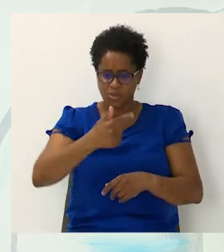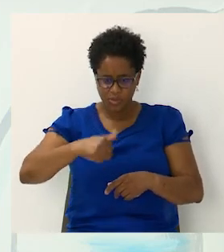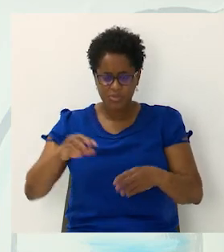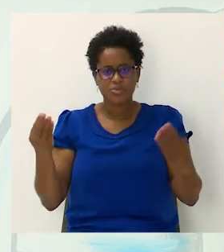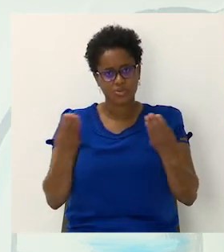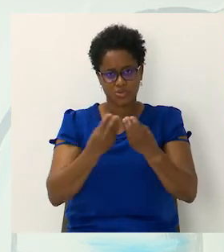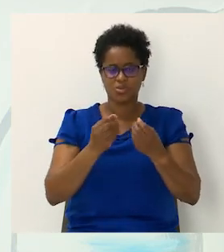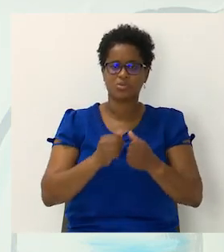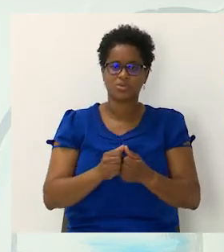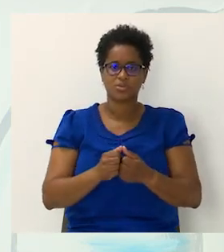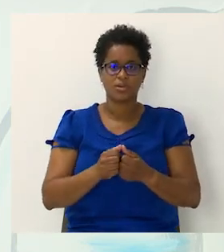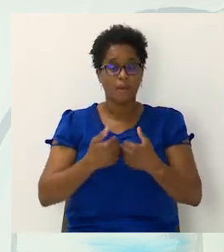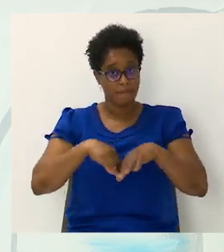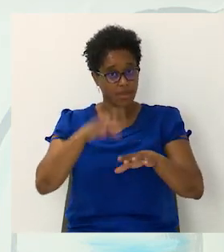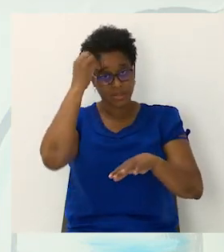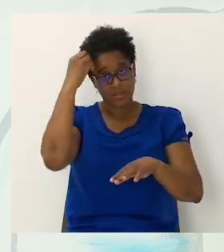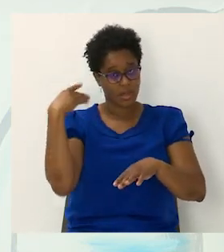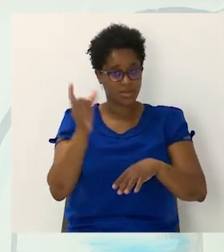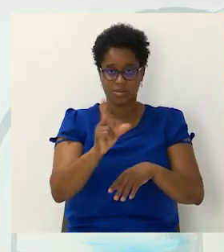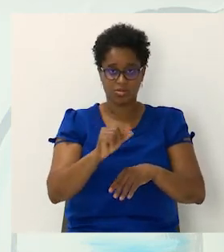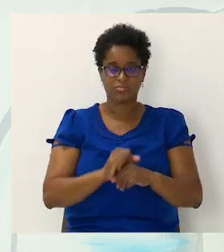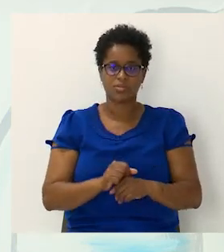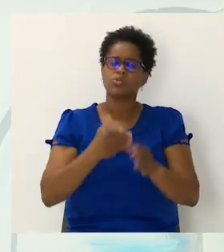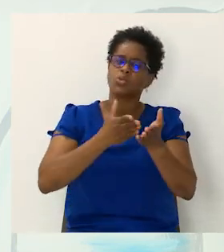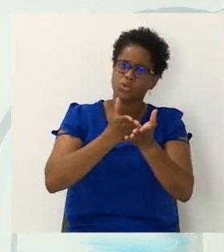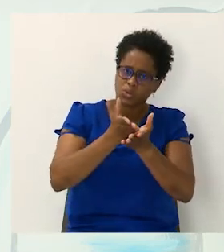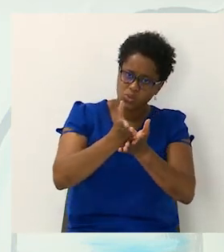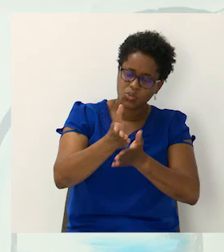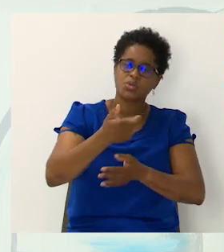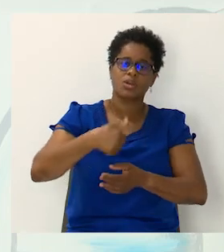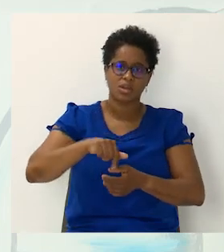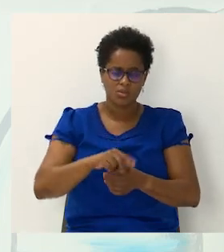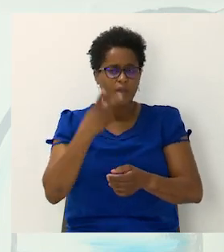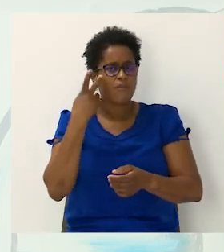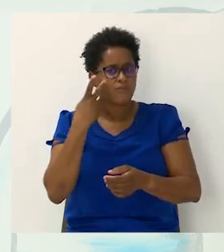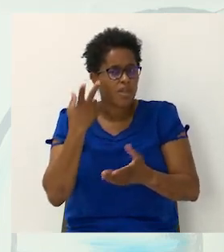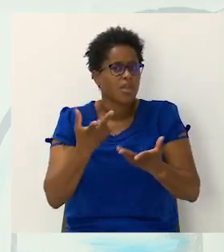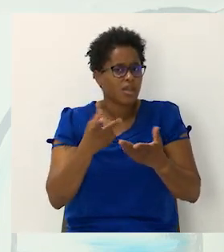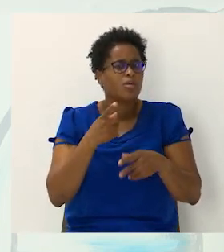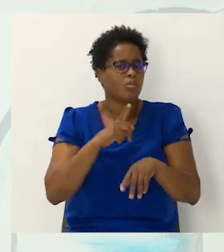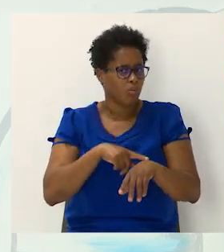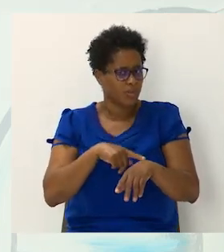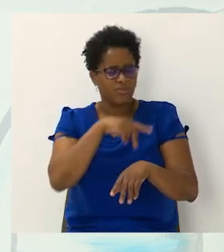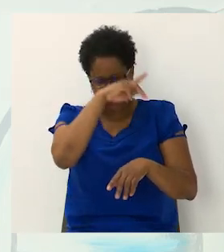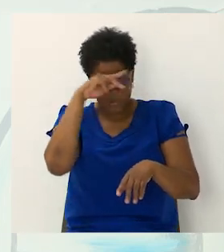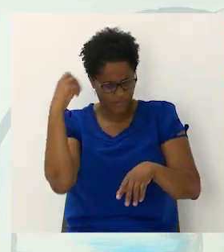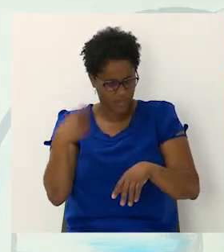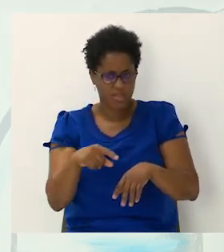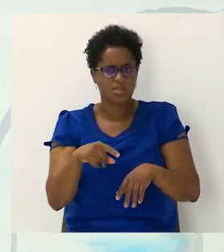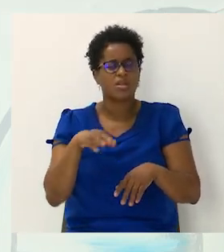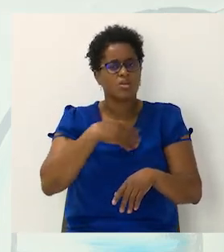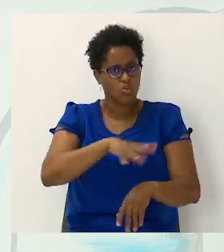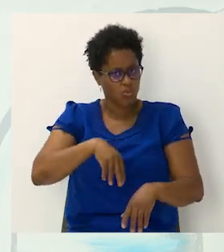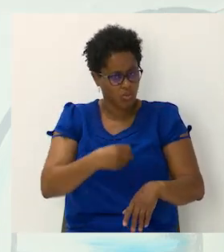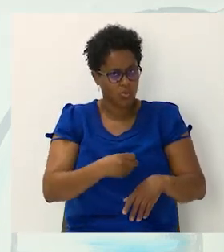juntos, mas não se esqueçam que ainda continuamos a viver momentos difíceis no